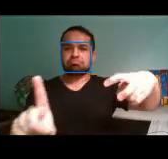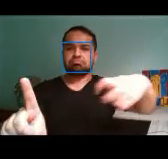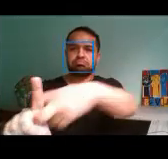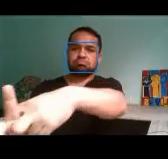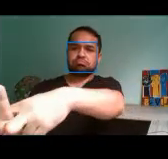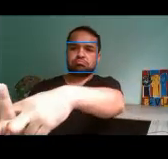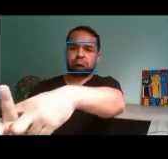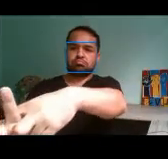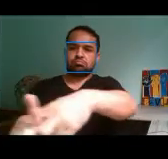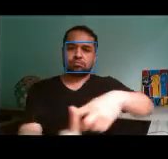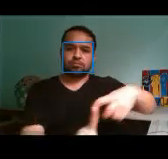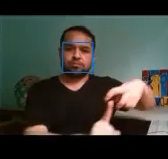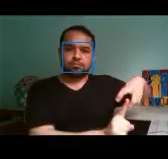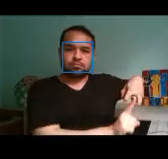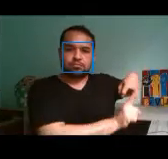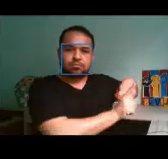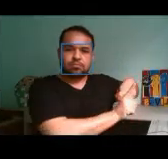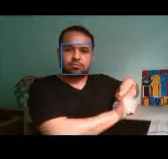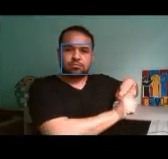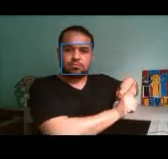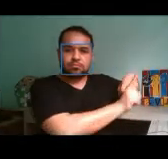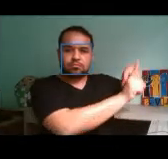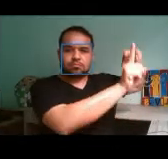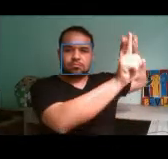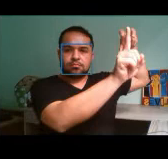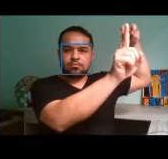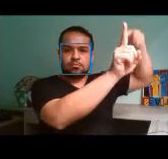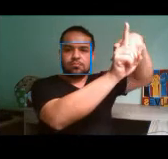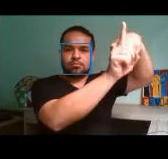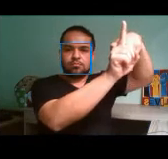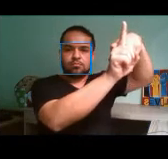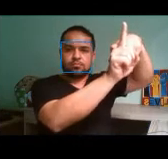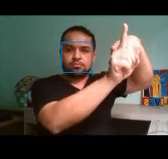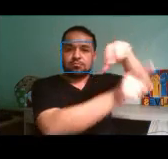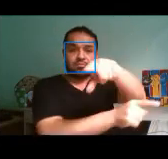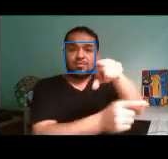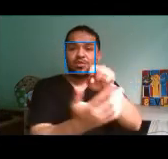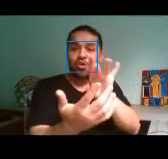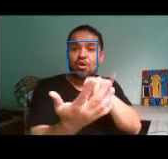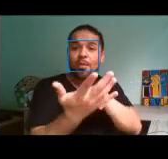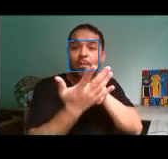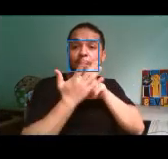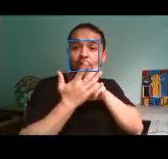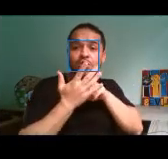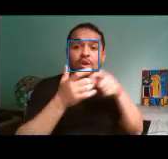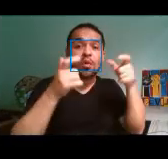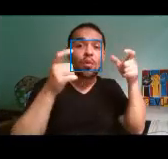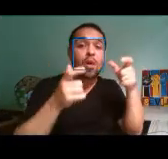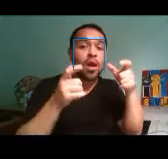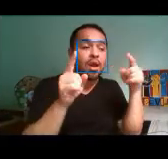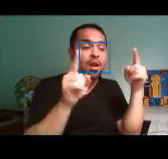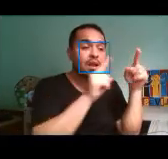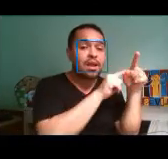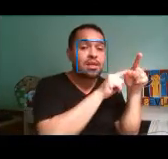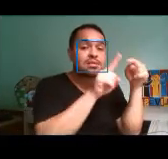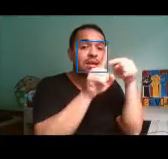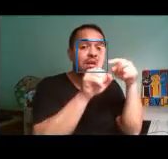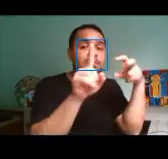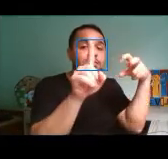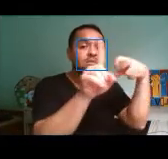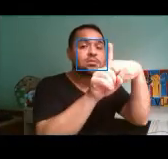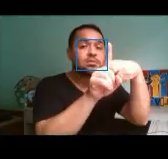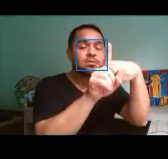Eu poderia estar descrevendo esse sinal aqui, com a mão lá na frente, ou com a mão aqui do lado, ou com a mão próximo da minha cabeça. Eu ainda